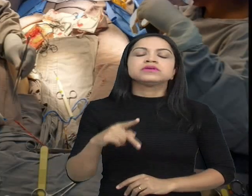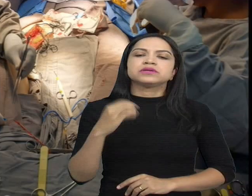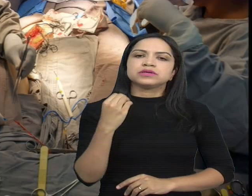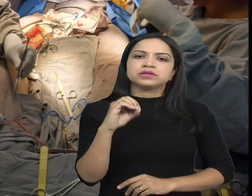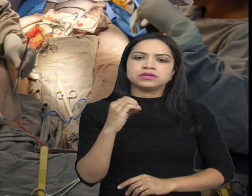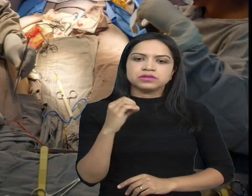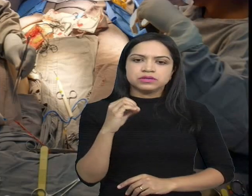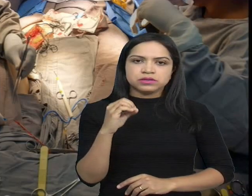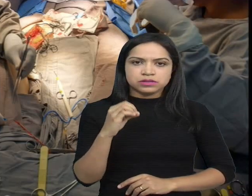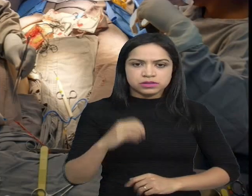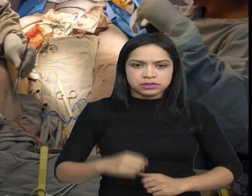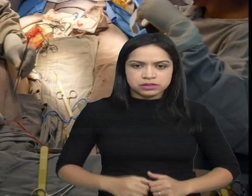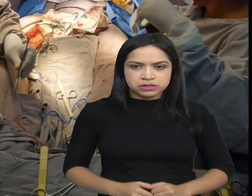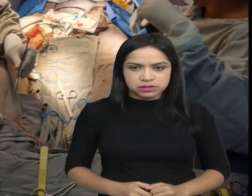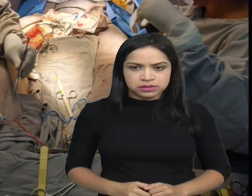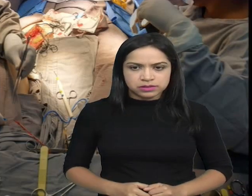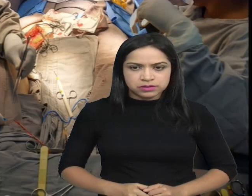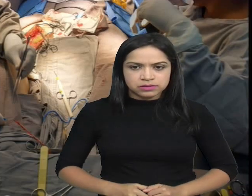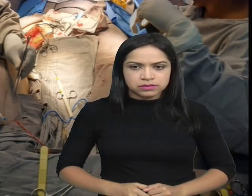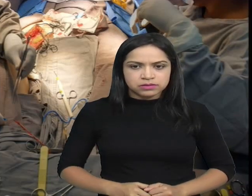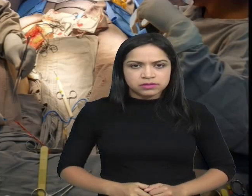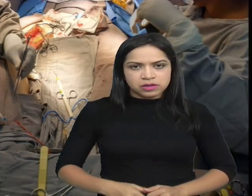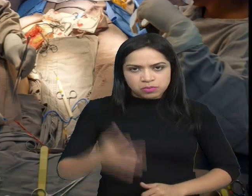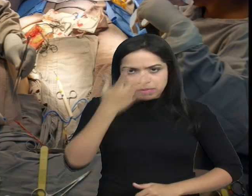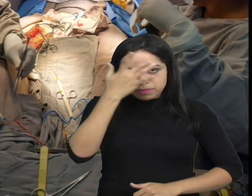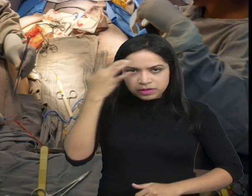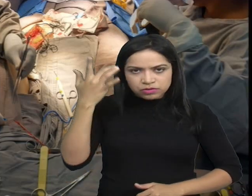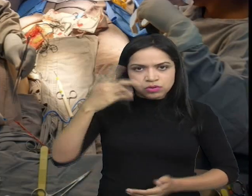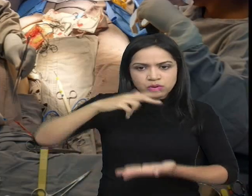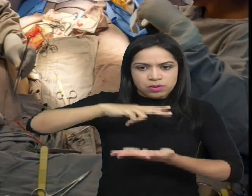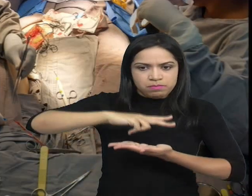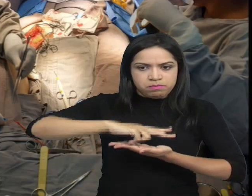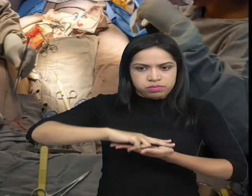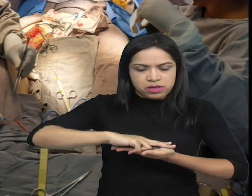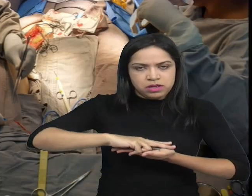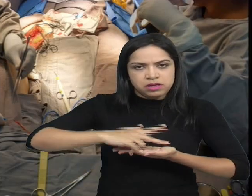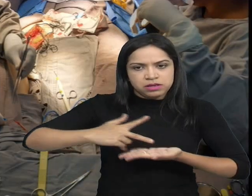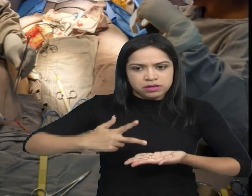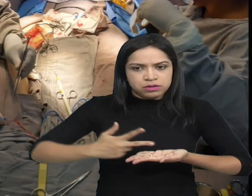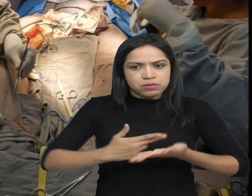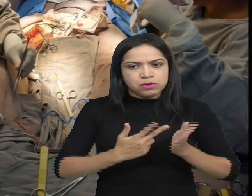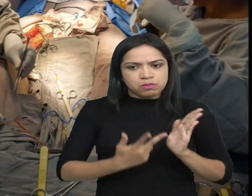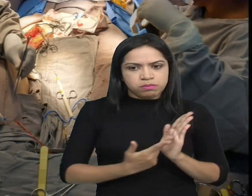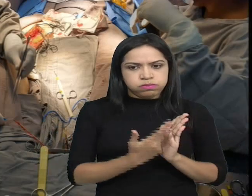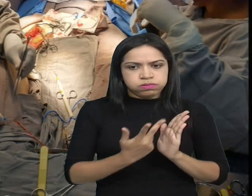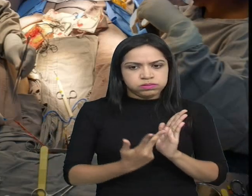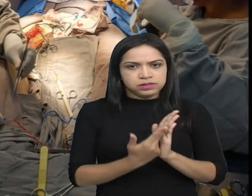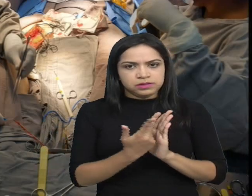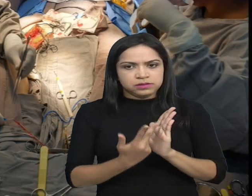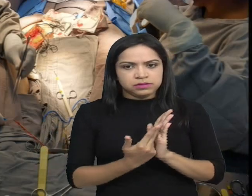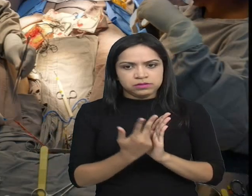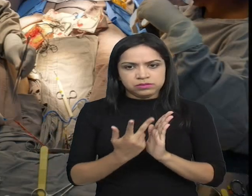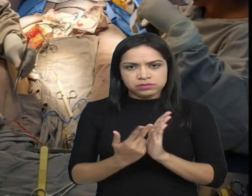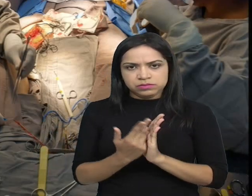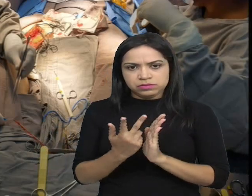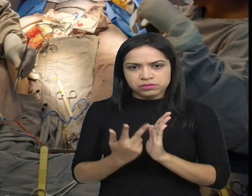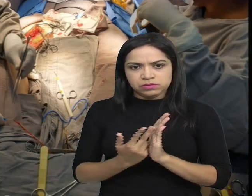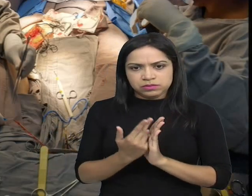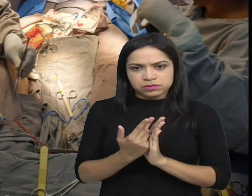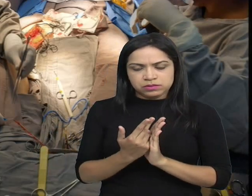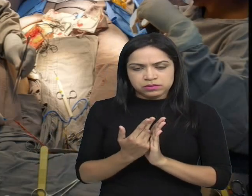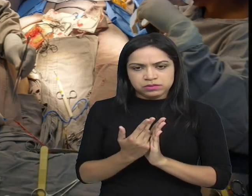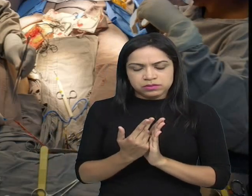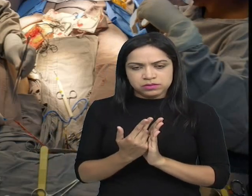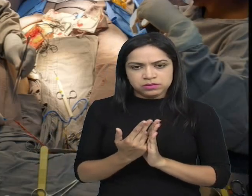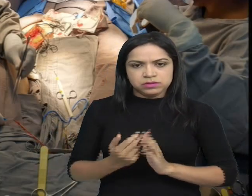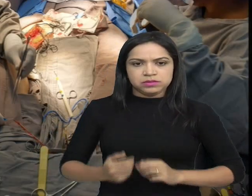aqui o Antônio Giglio. Atrás a gente vê o ato cirúrgico e do lado a gente está